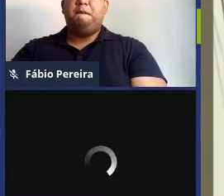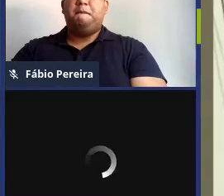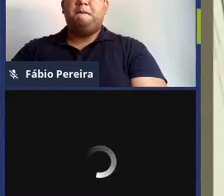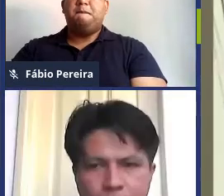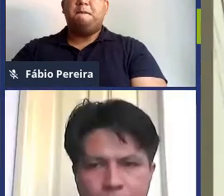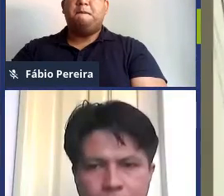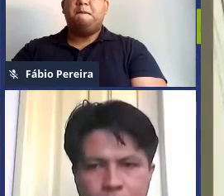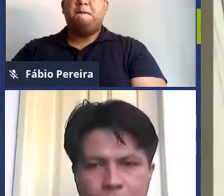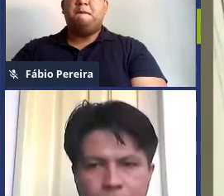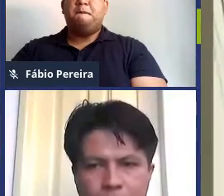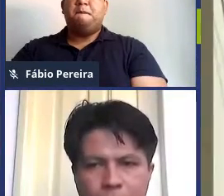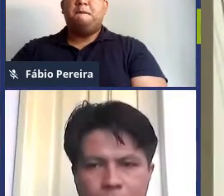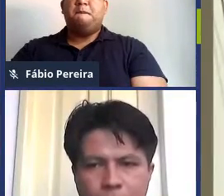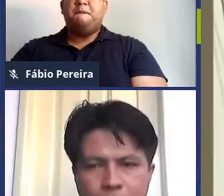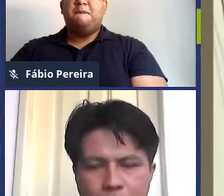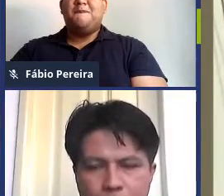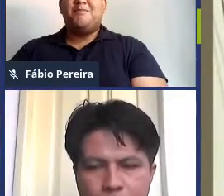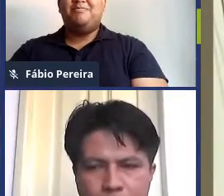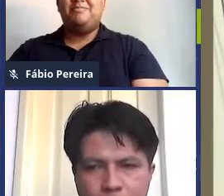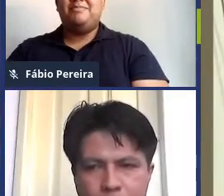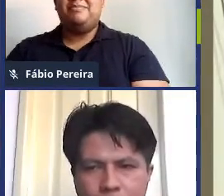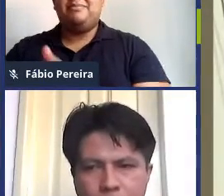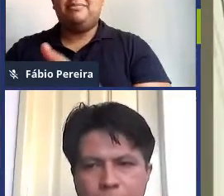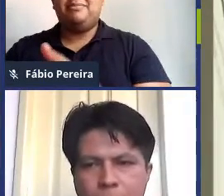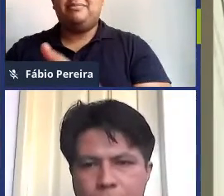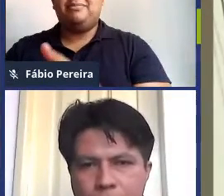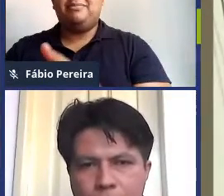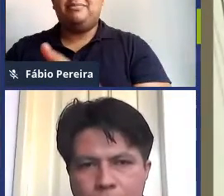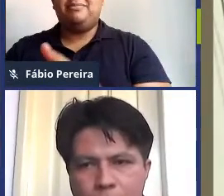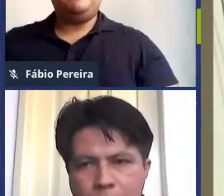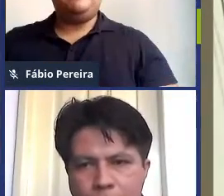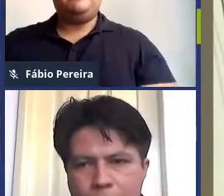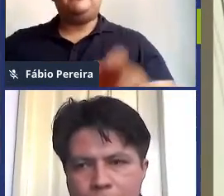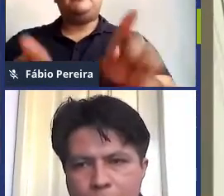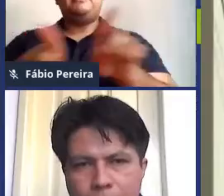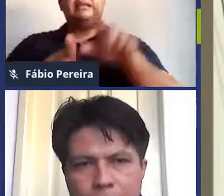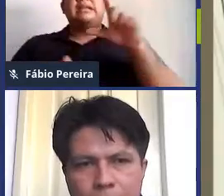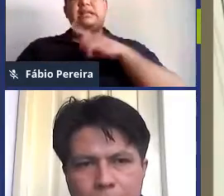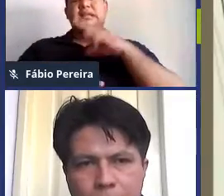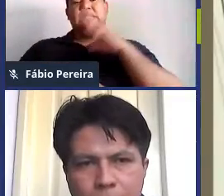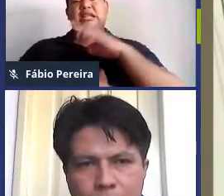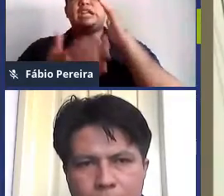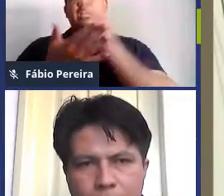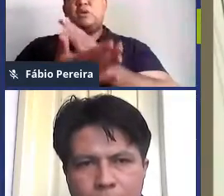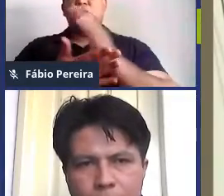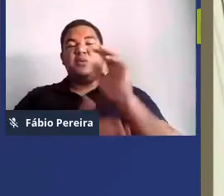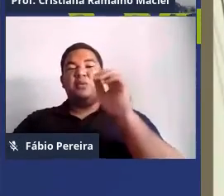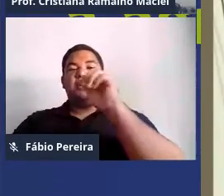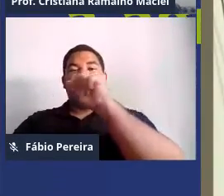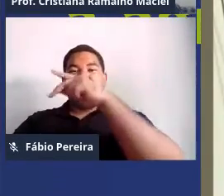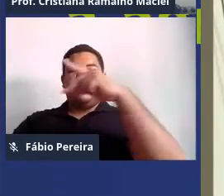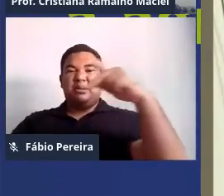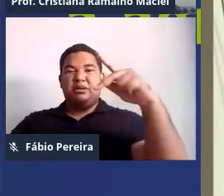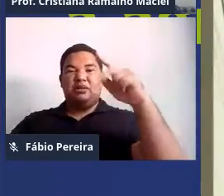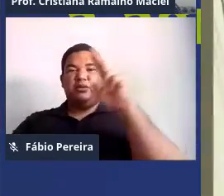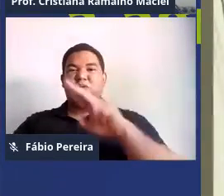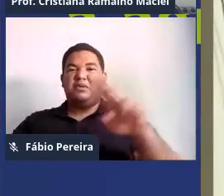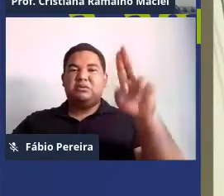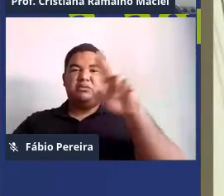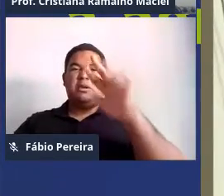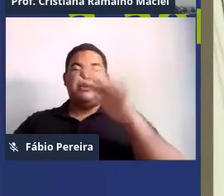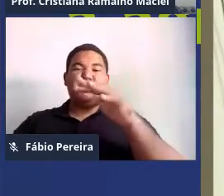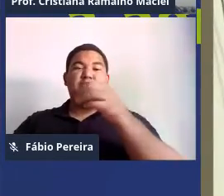Eu tenho programas, como eu disse a vocês, para fazer esse tipo de estudo, a gente usa minimamente uns 12